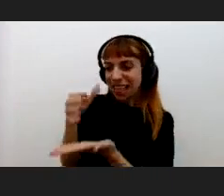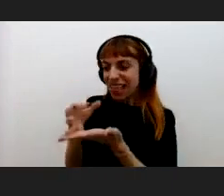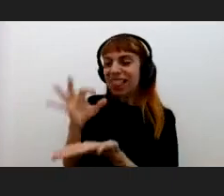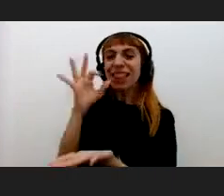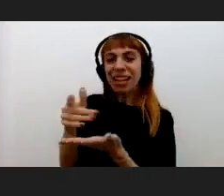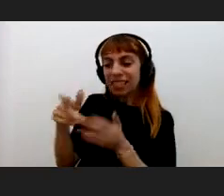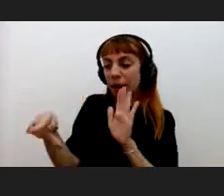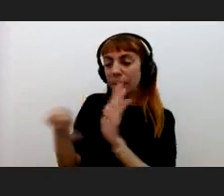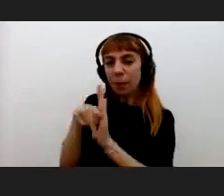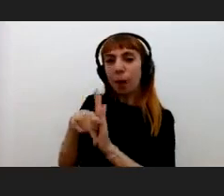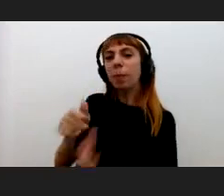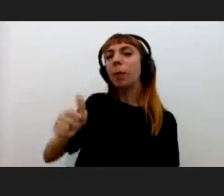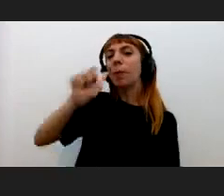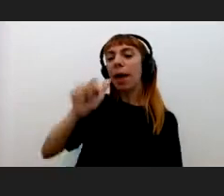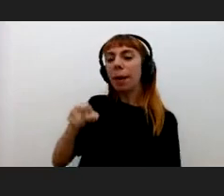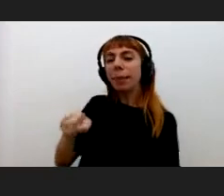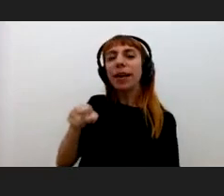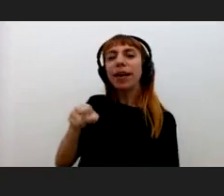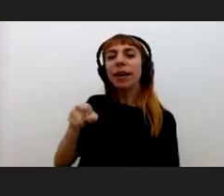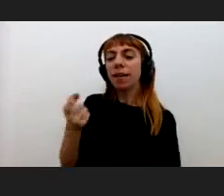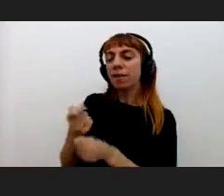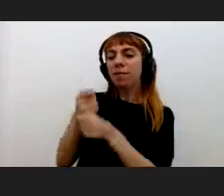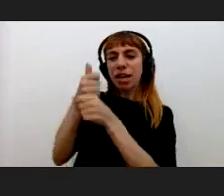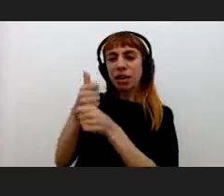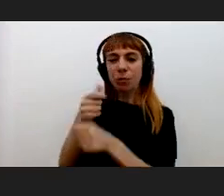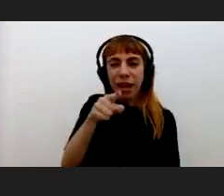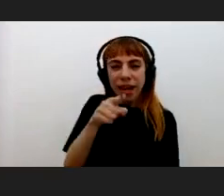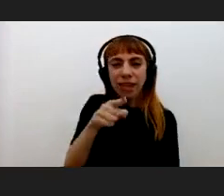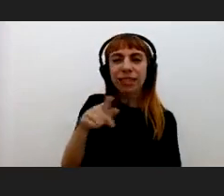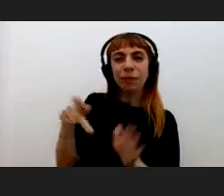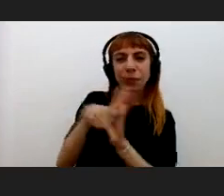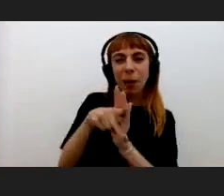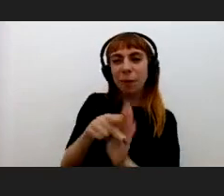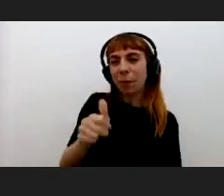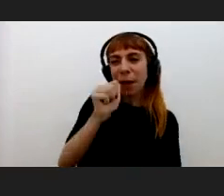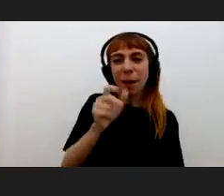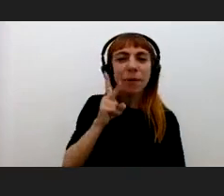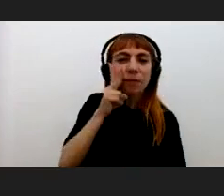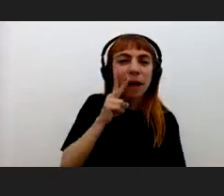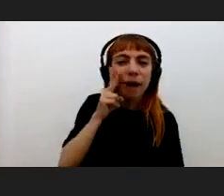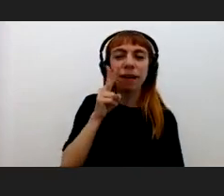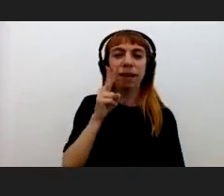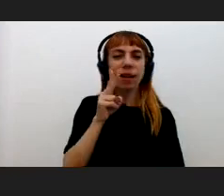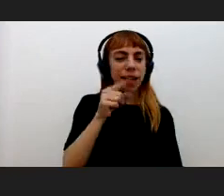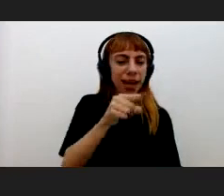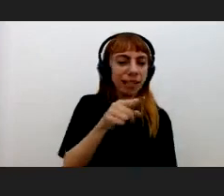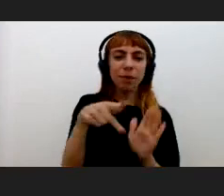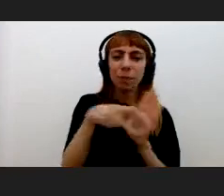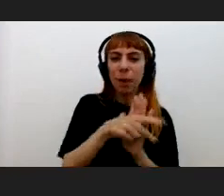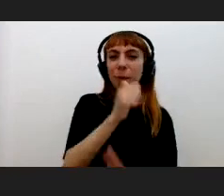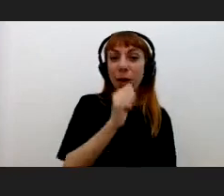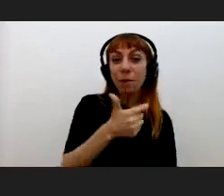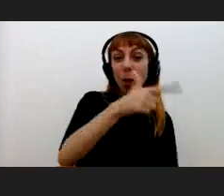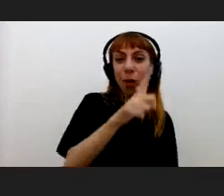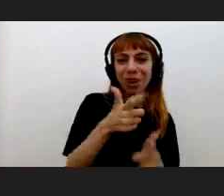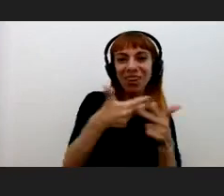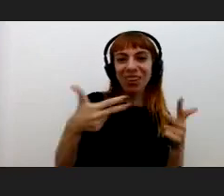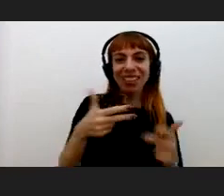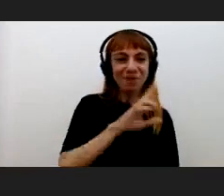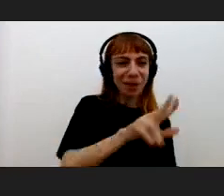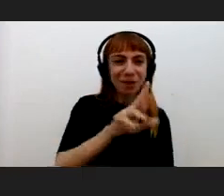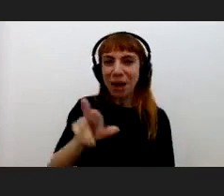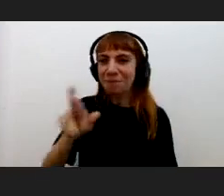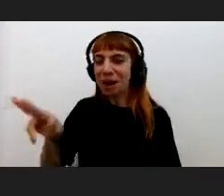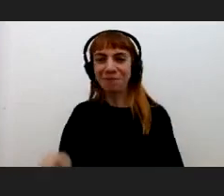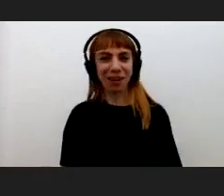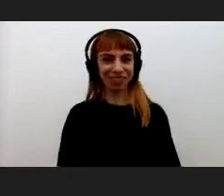essa diferenciação. E assim é com tantos outros conceitos que a gente aprende a estabelecer ao longo da vida. Vou